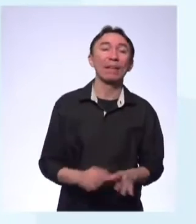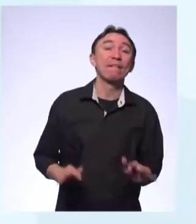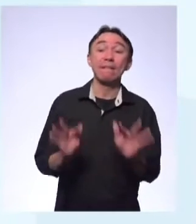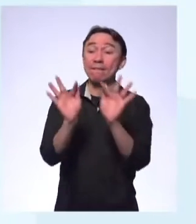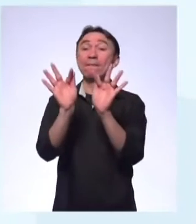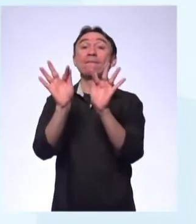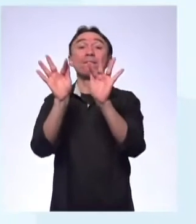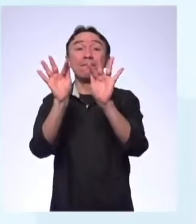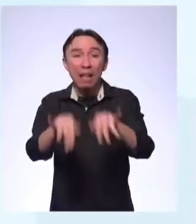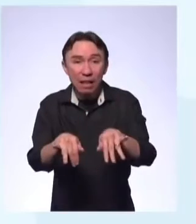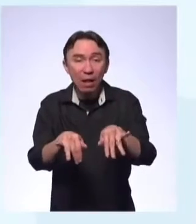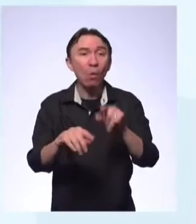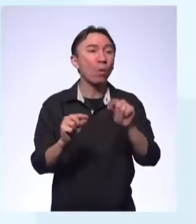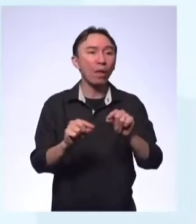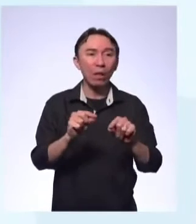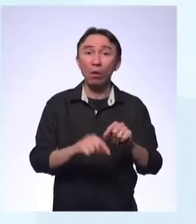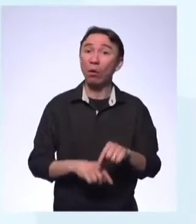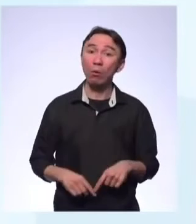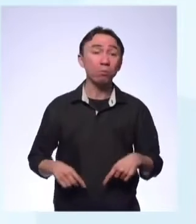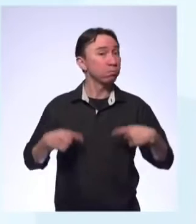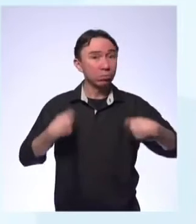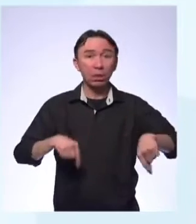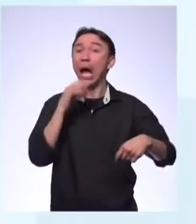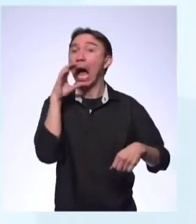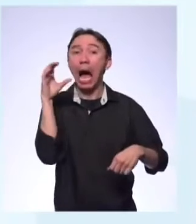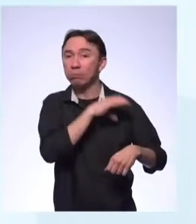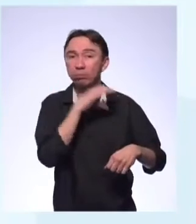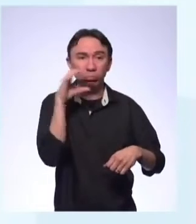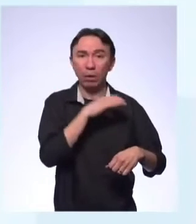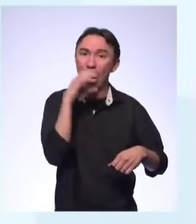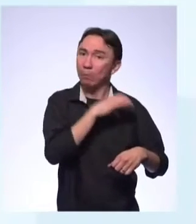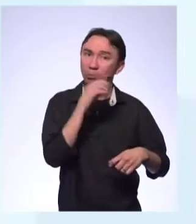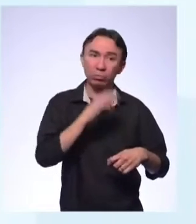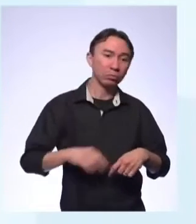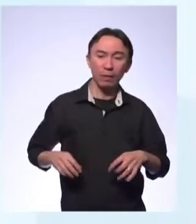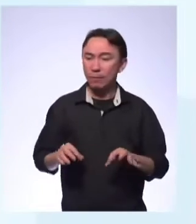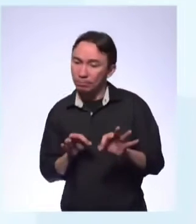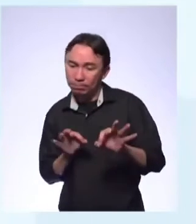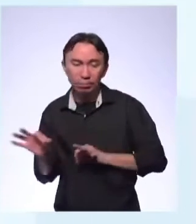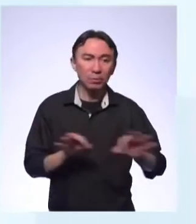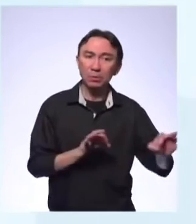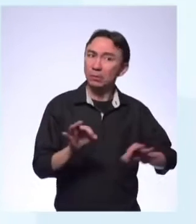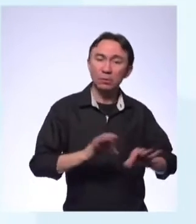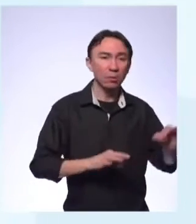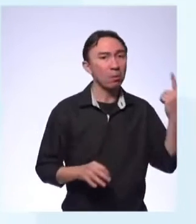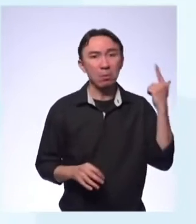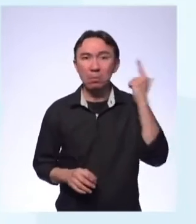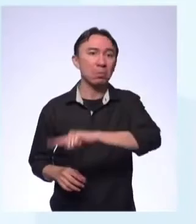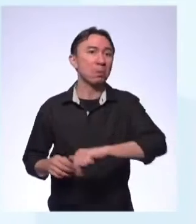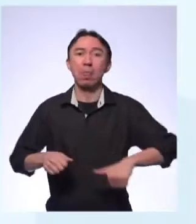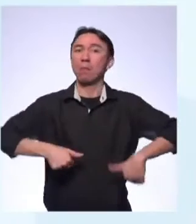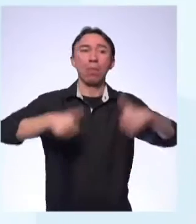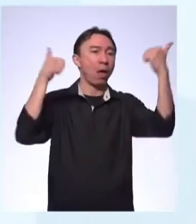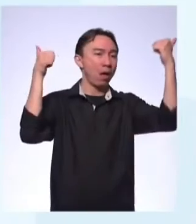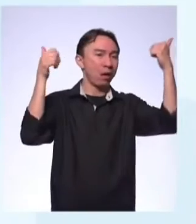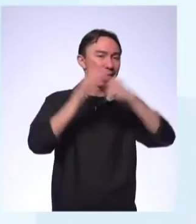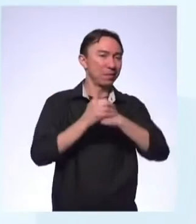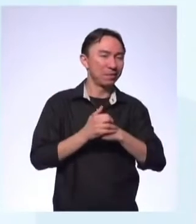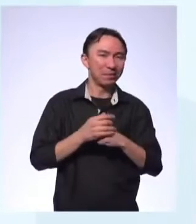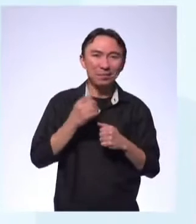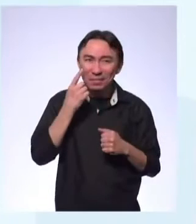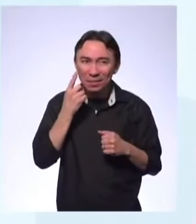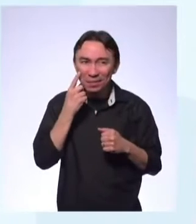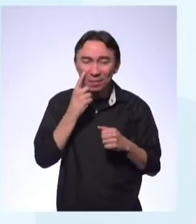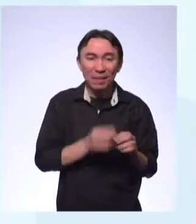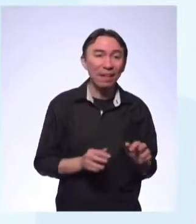de discutir há soluções lembra que eu disse lá na finalização se faz uma proposição eu dou